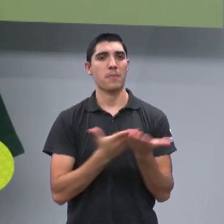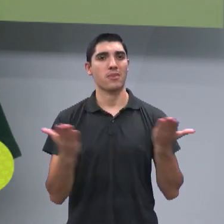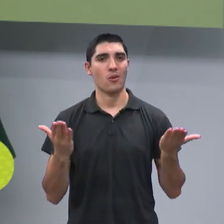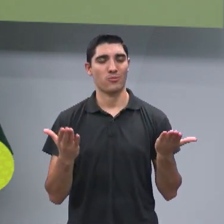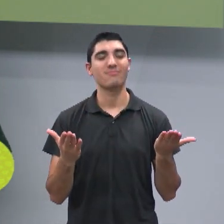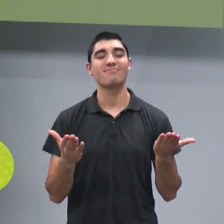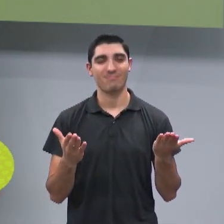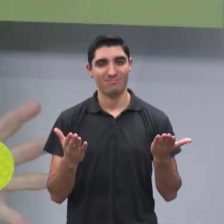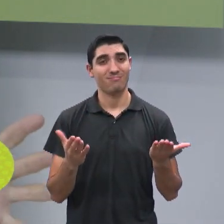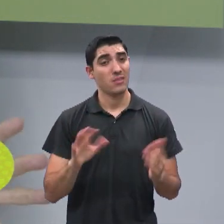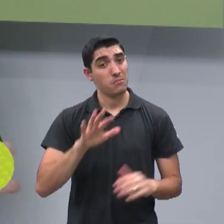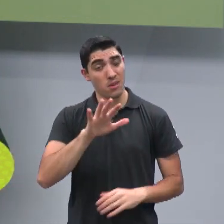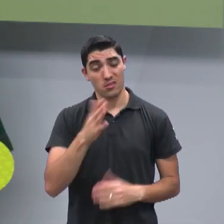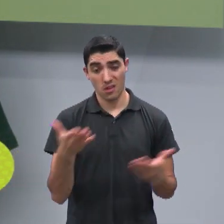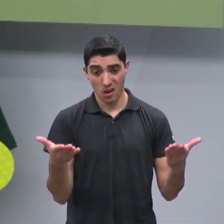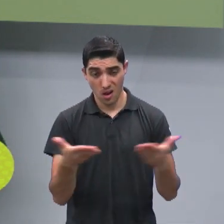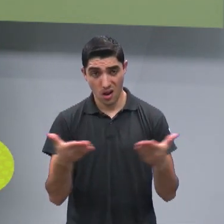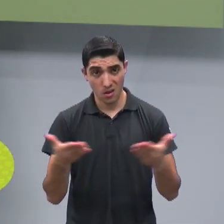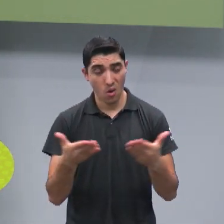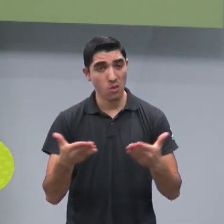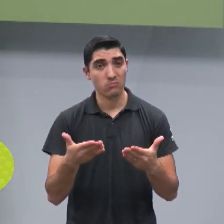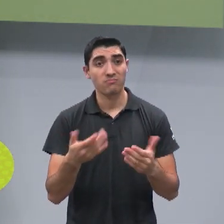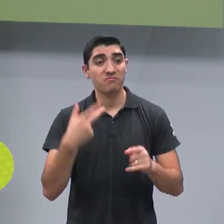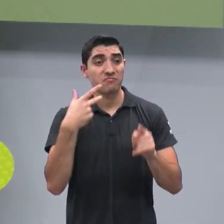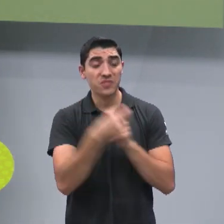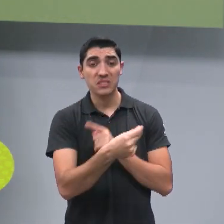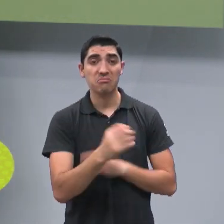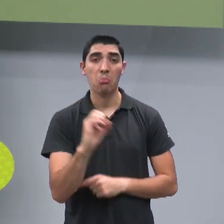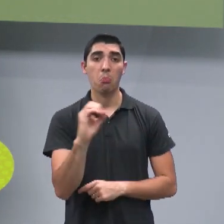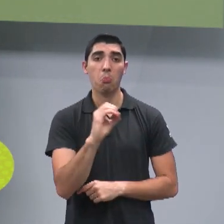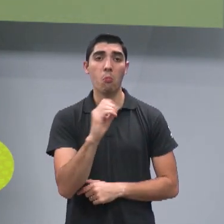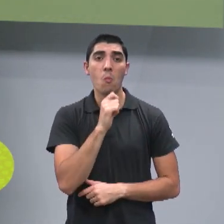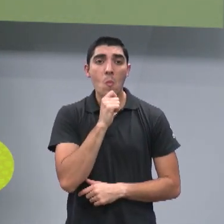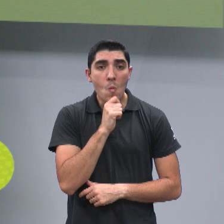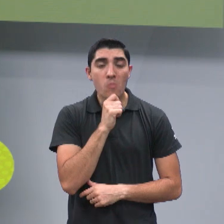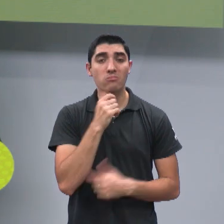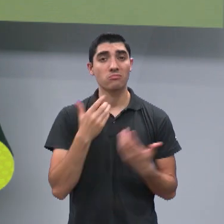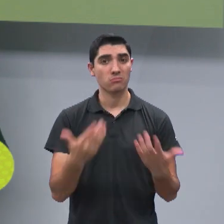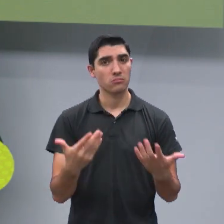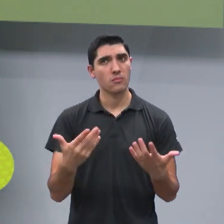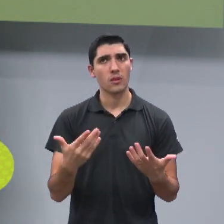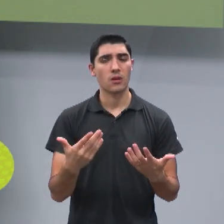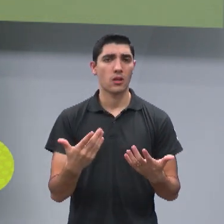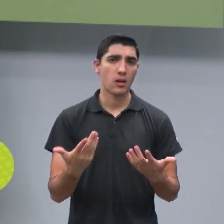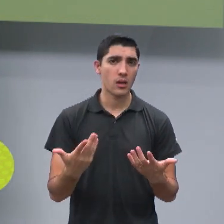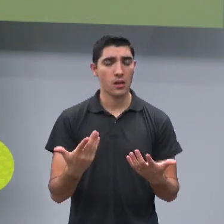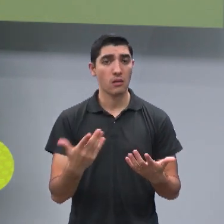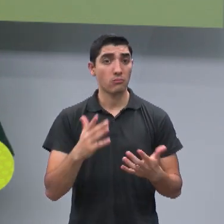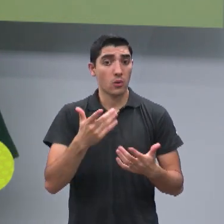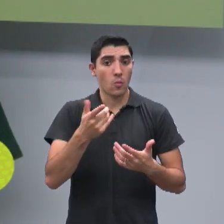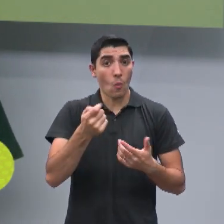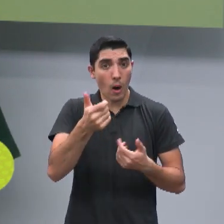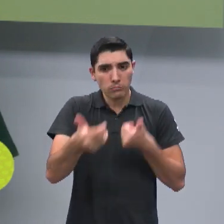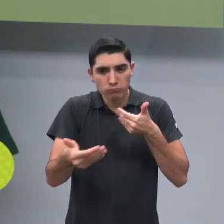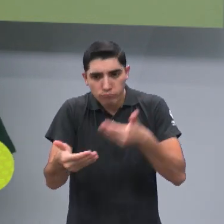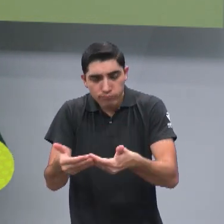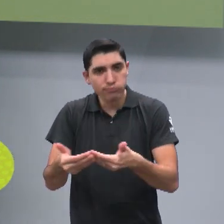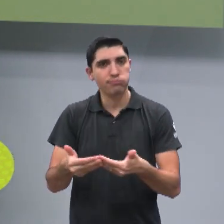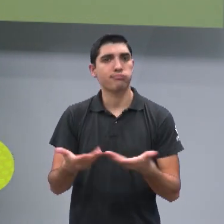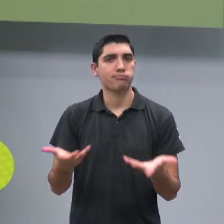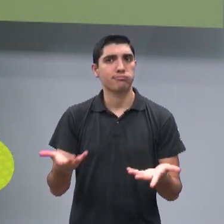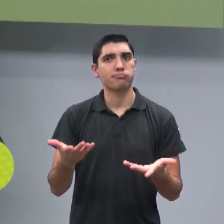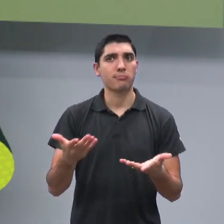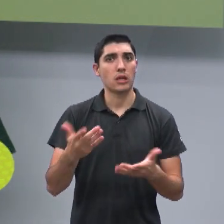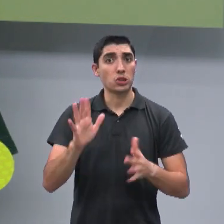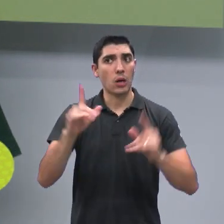e agora ainda não venceu, né? Já vamos aí quase, não metade do campeonato, mas boas rodadas aí já foram, e